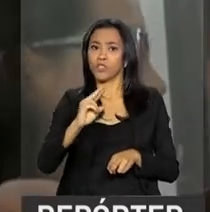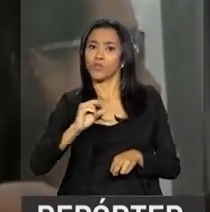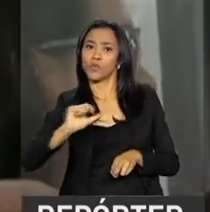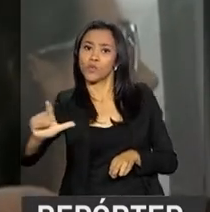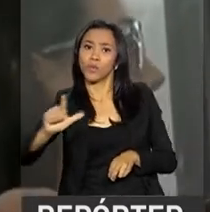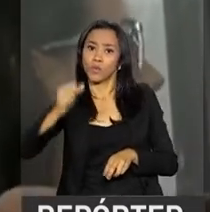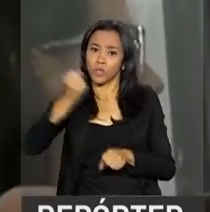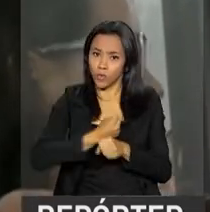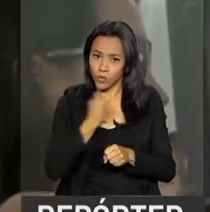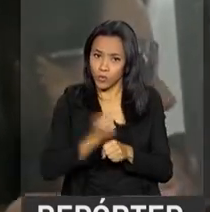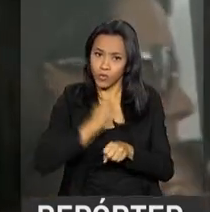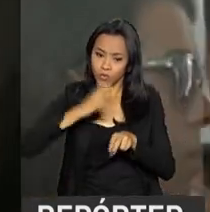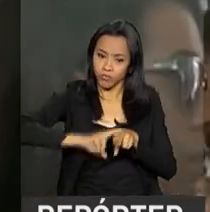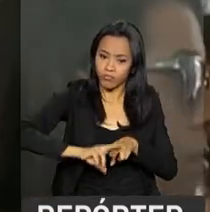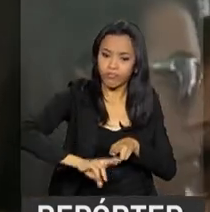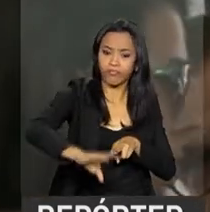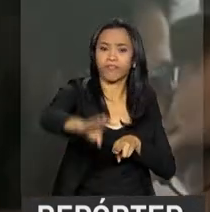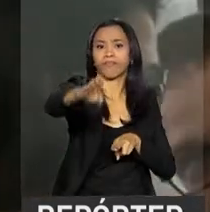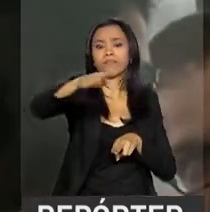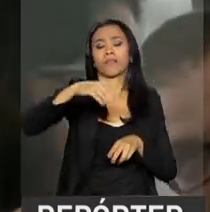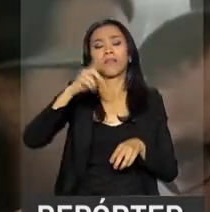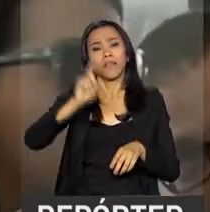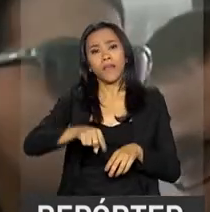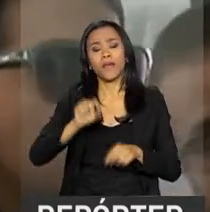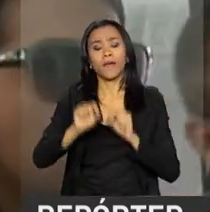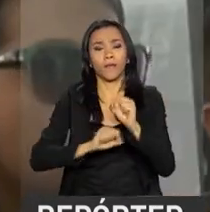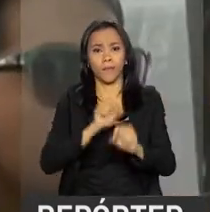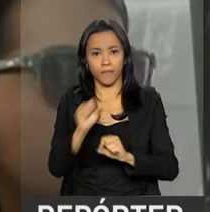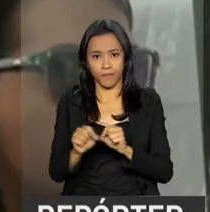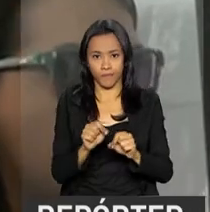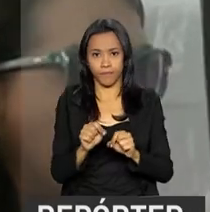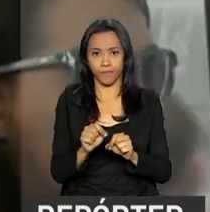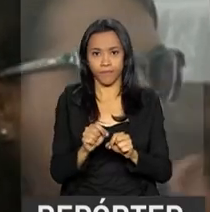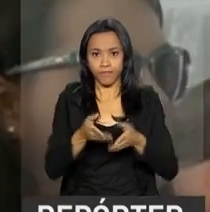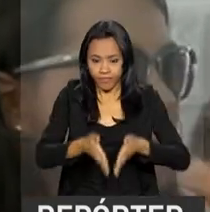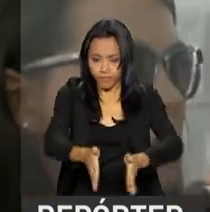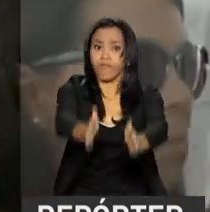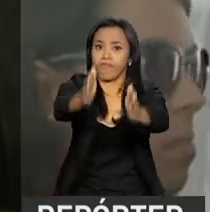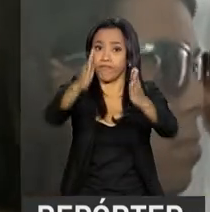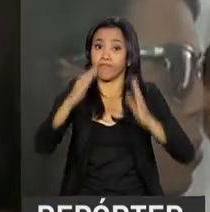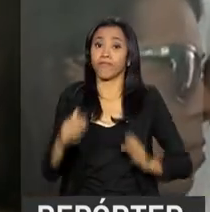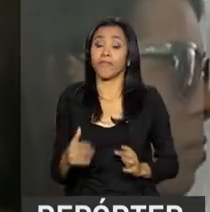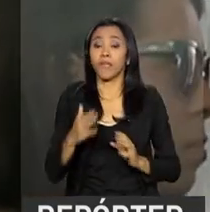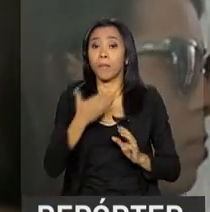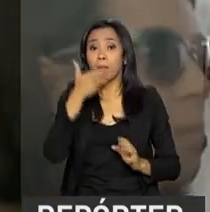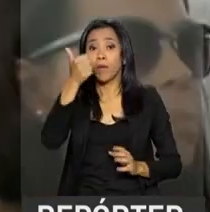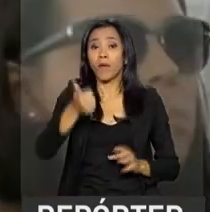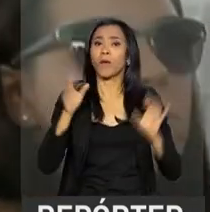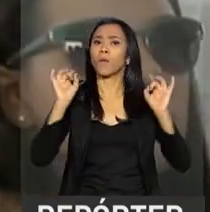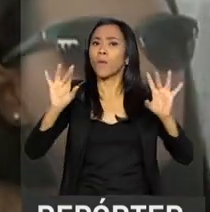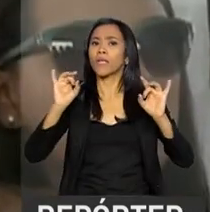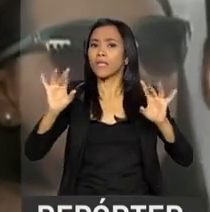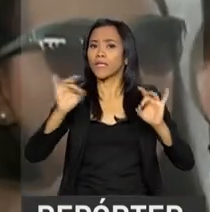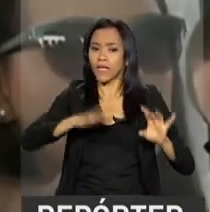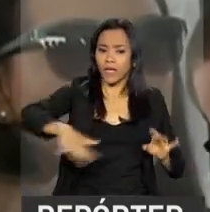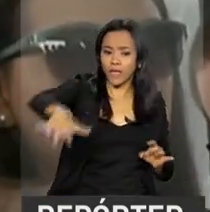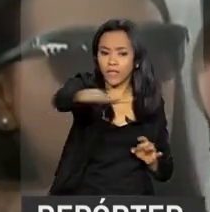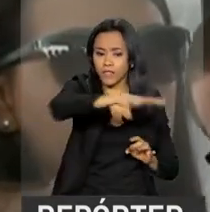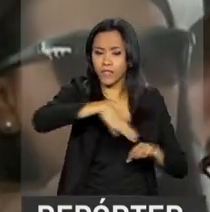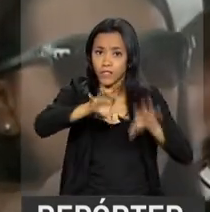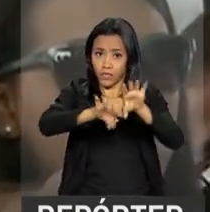o final deste processo de retomada, de melhoria da qualidade da infraestrutura